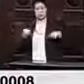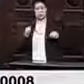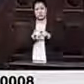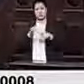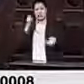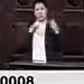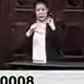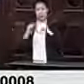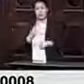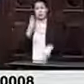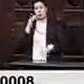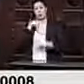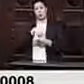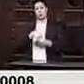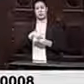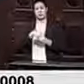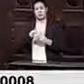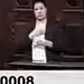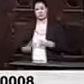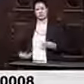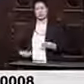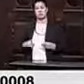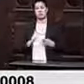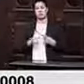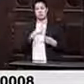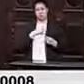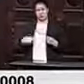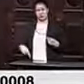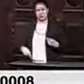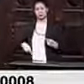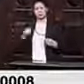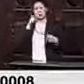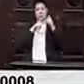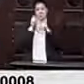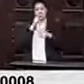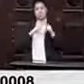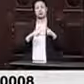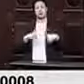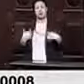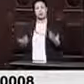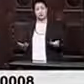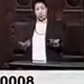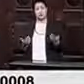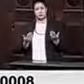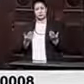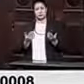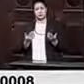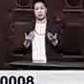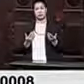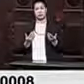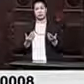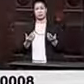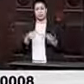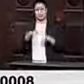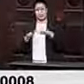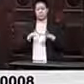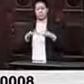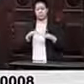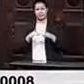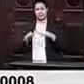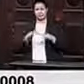4 eleições sucessivas para a presidência da República, mesmo assim, o projeto